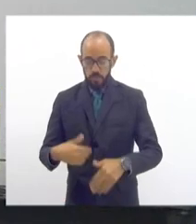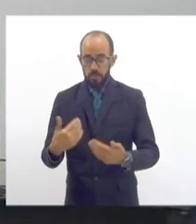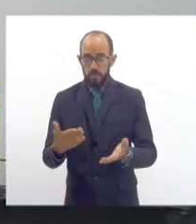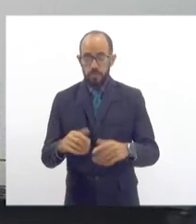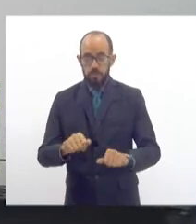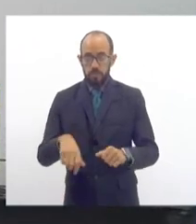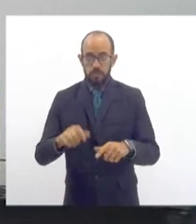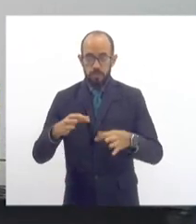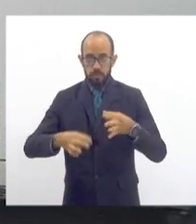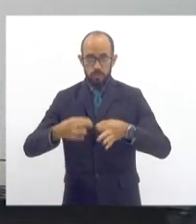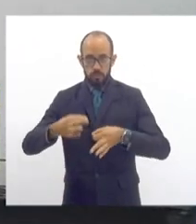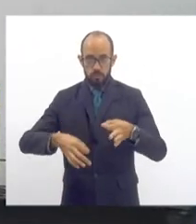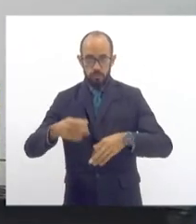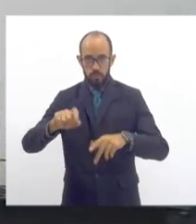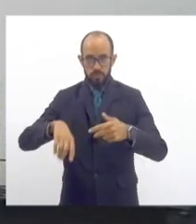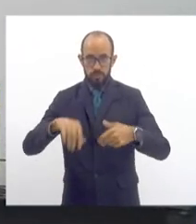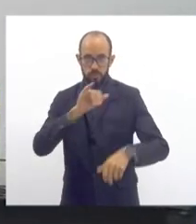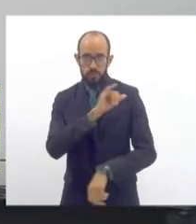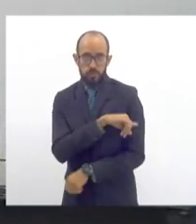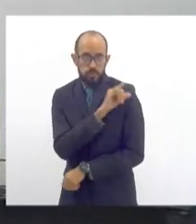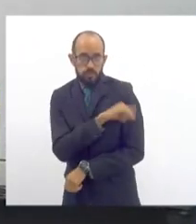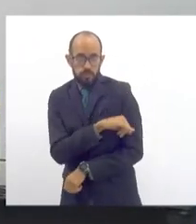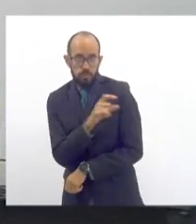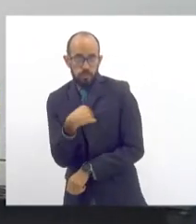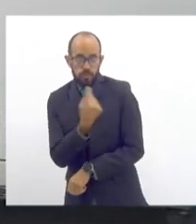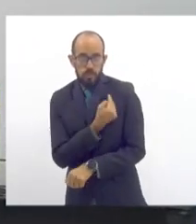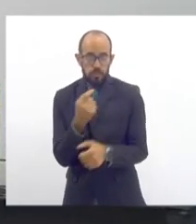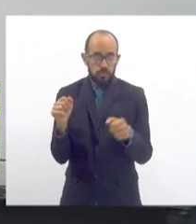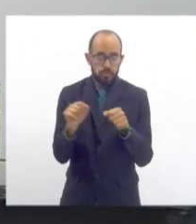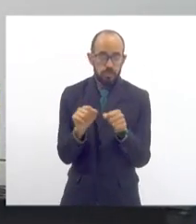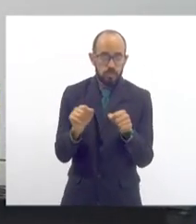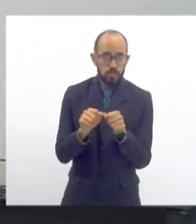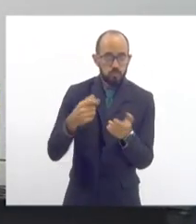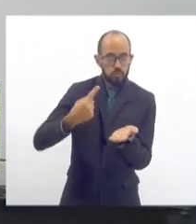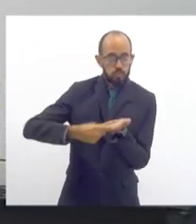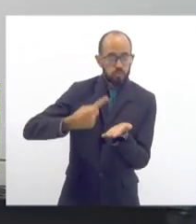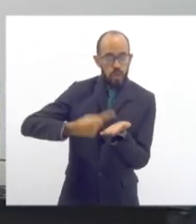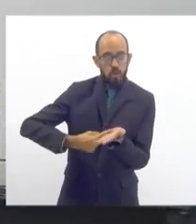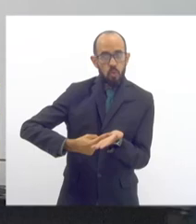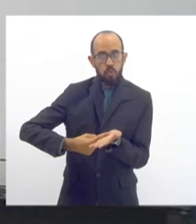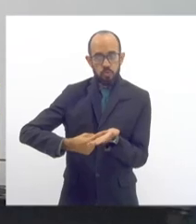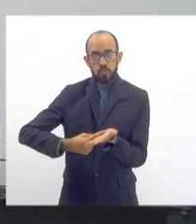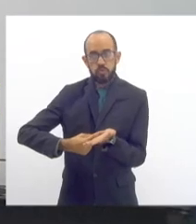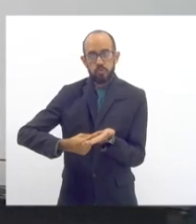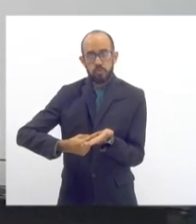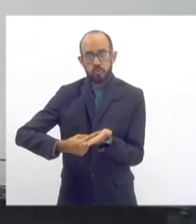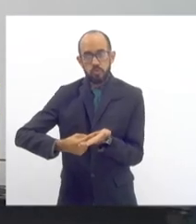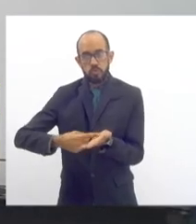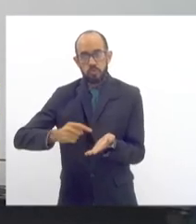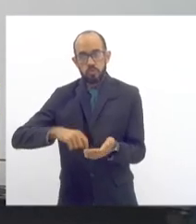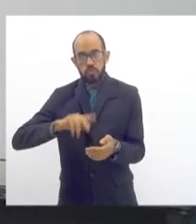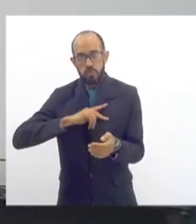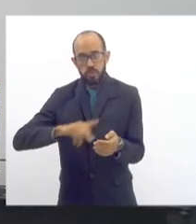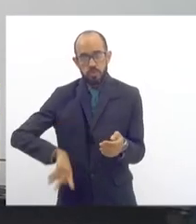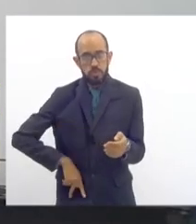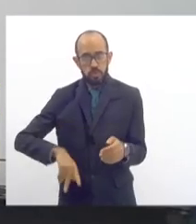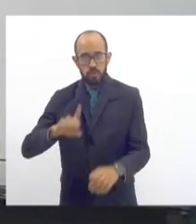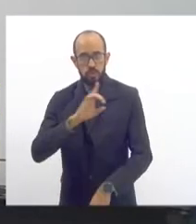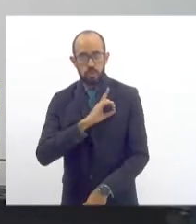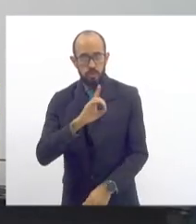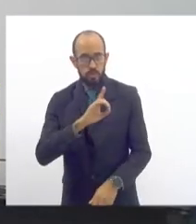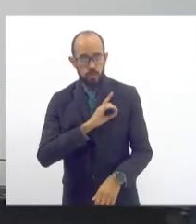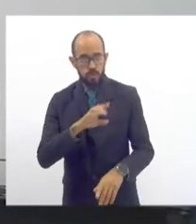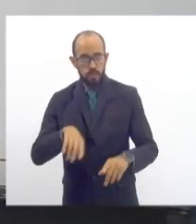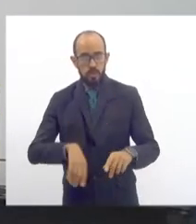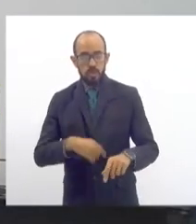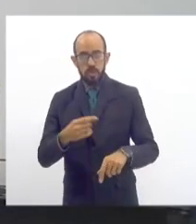Janeiro, onde nós fizemos alguns pontos e acordamos o presidente do Detran,